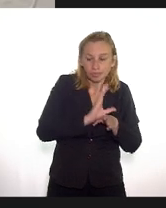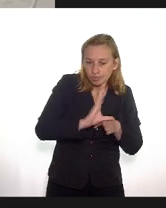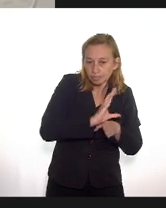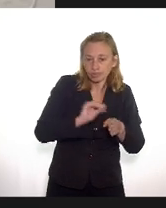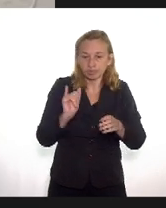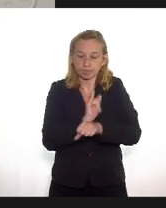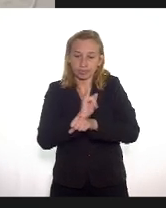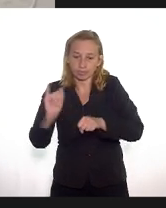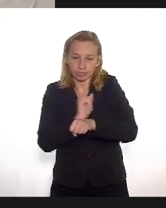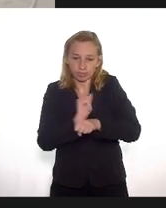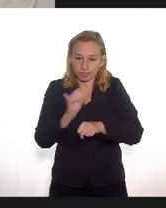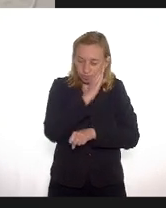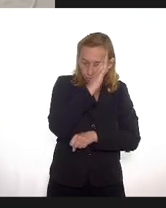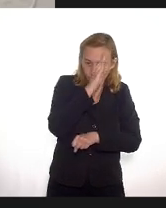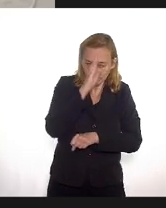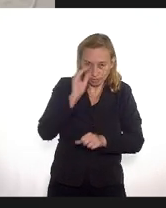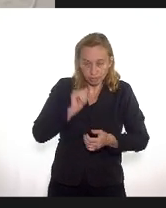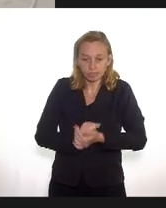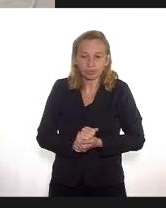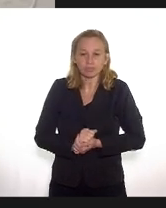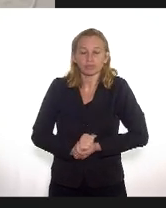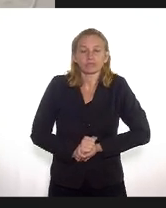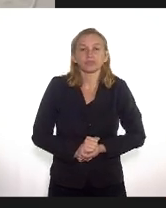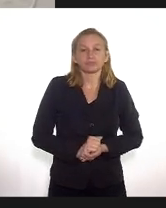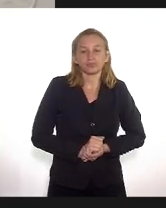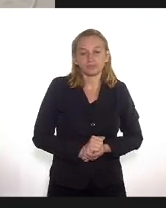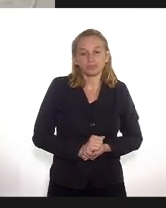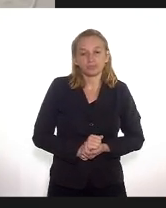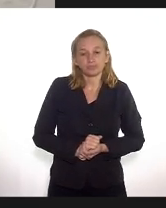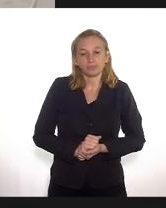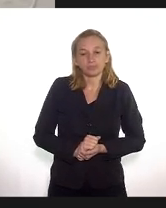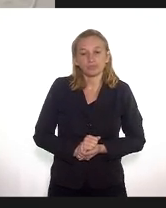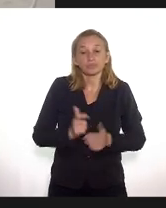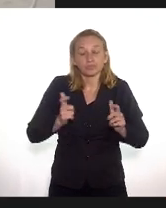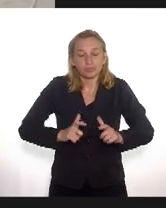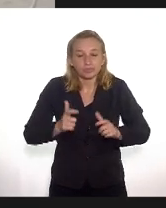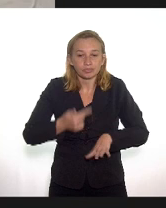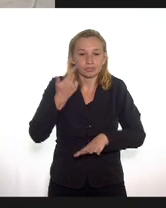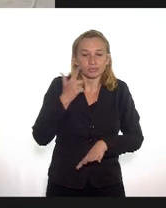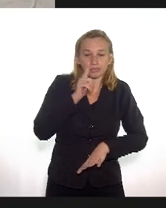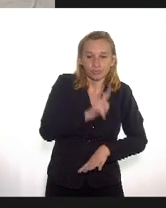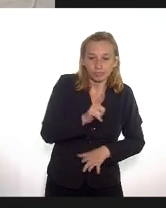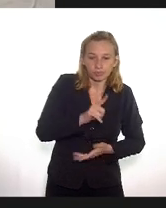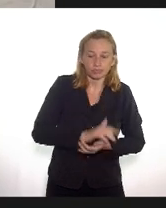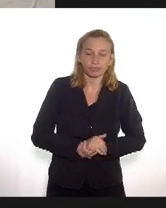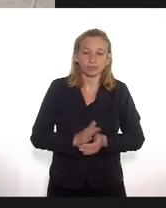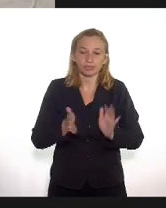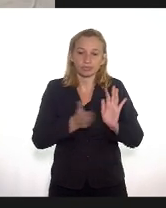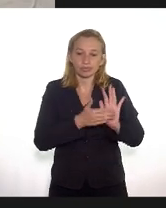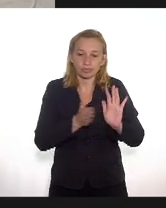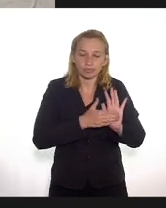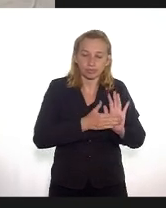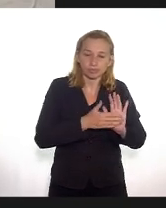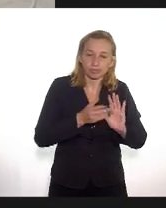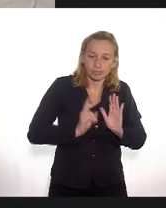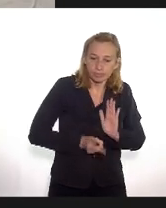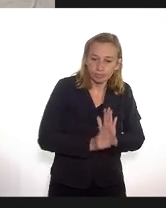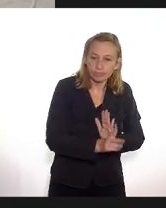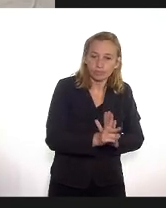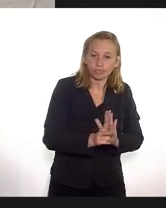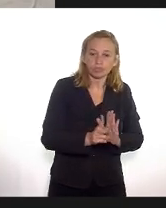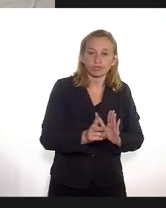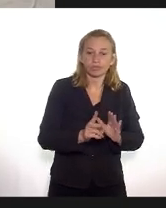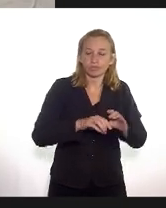Estratégia Acadêmica, o qual a gente tem cadeira, tem voto, onde a gente conseguiu passar a proposta da continuidade do semestre